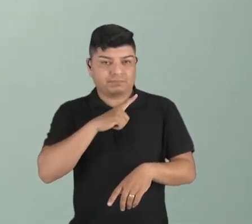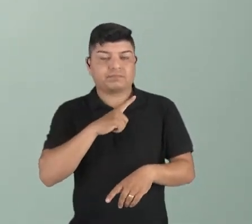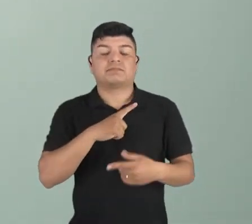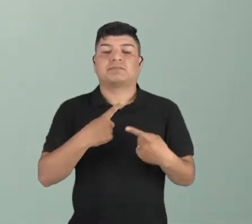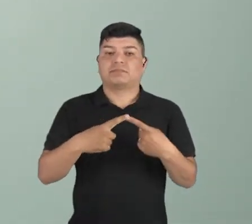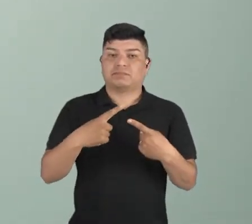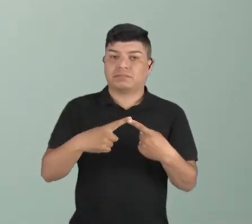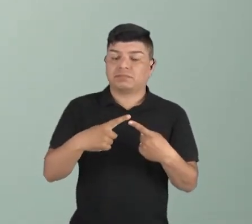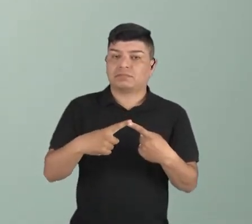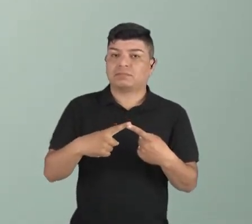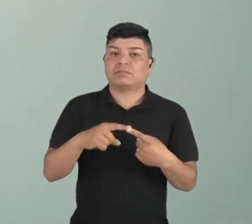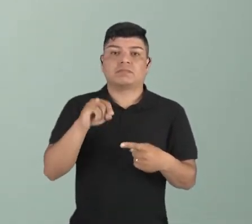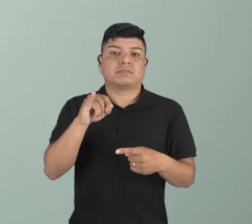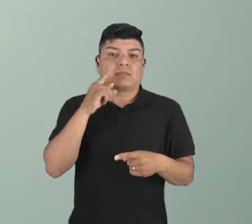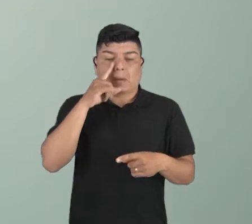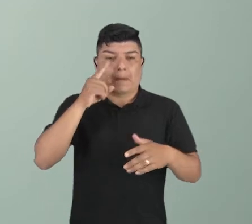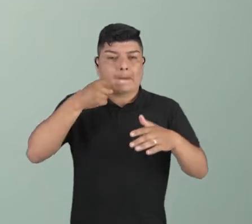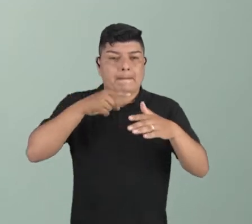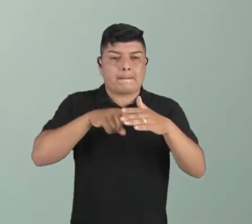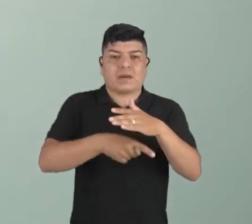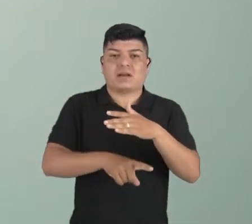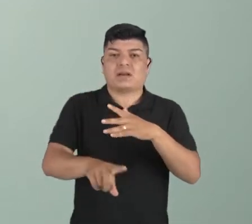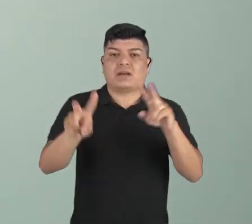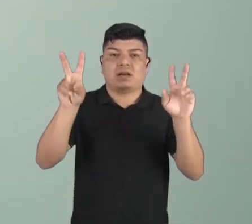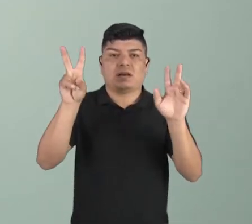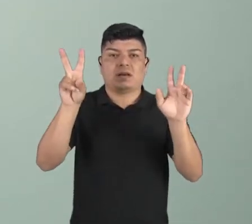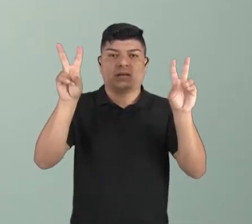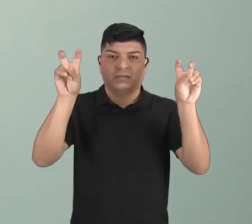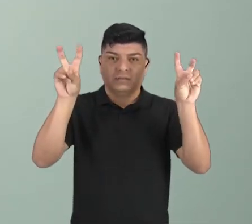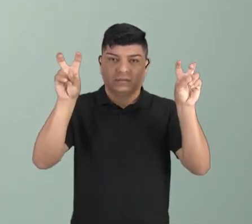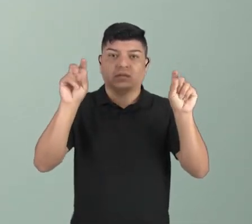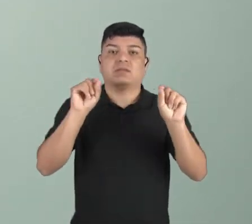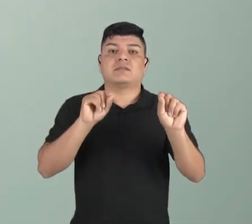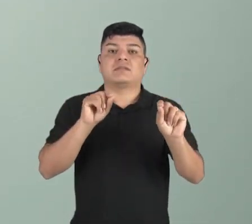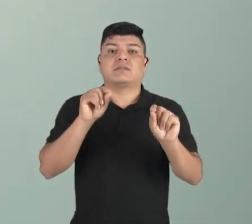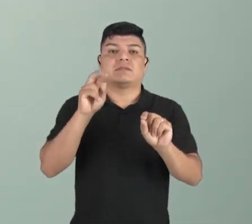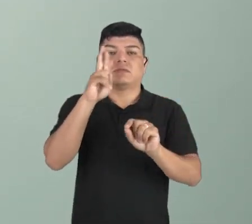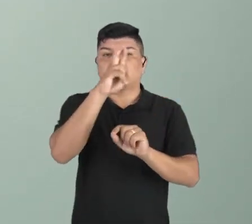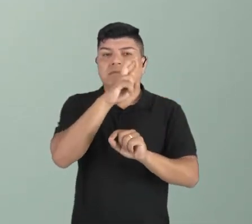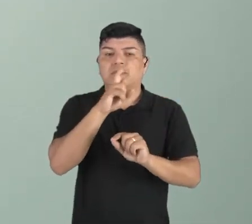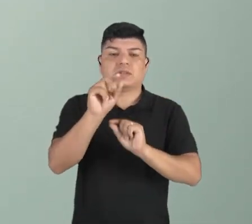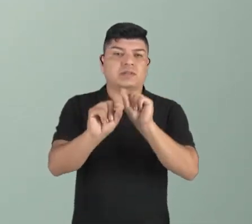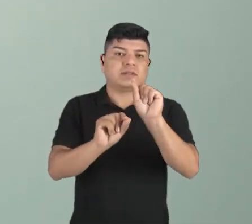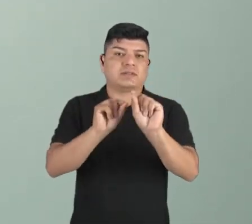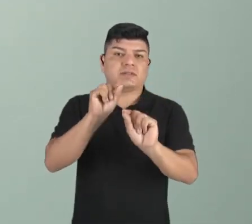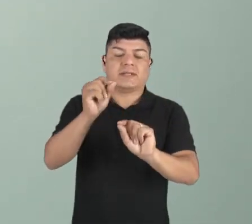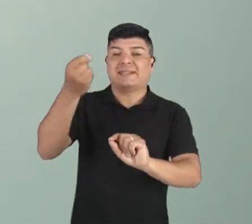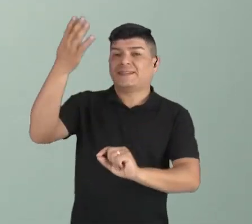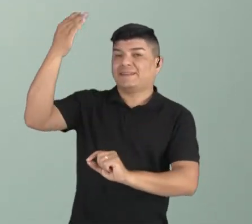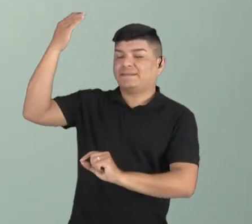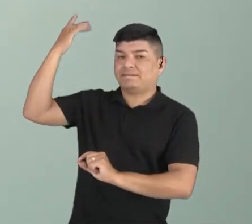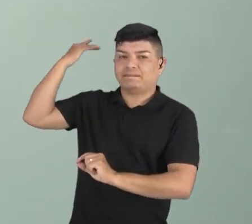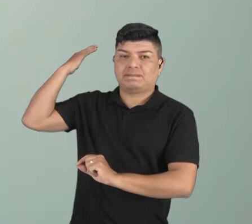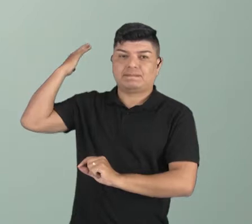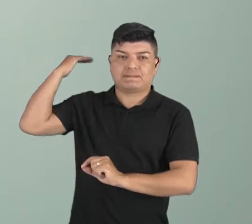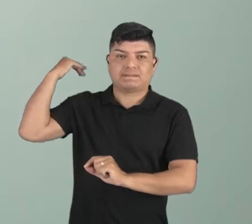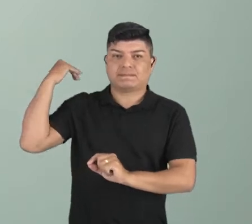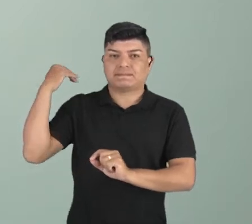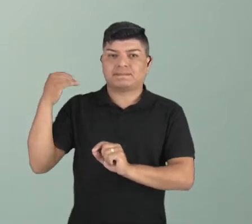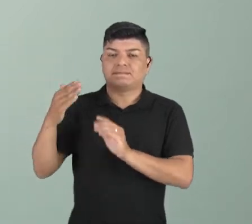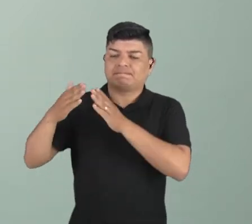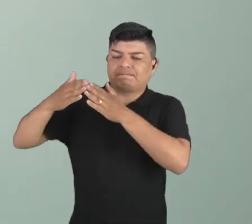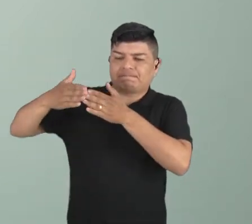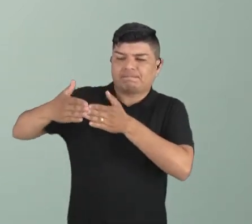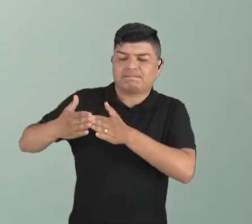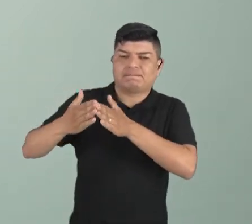porque assim, se eu for adentrar, né, nesse assunto, você vai verificar o quê? Que na época aí das